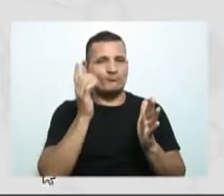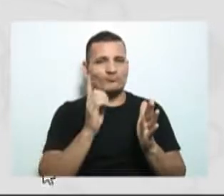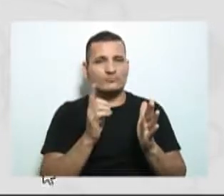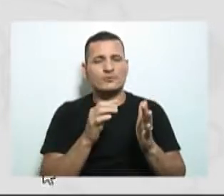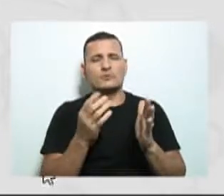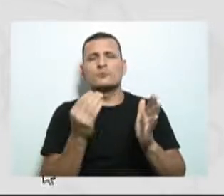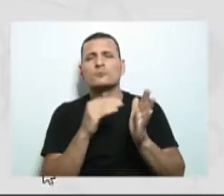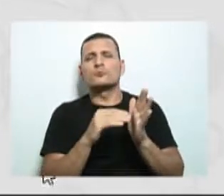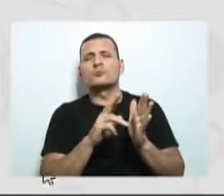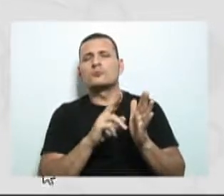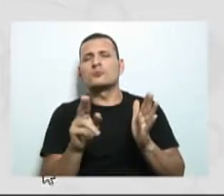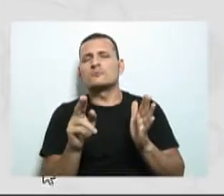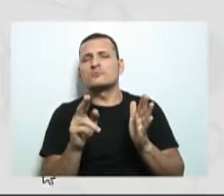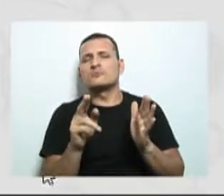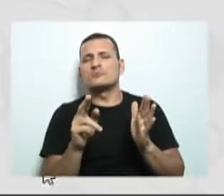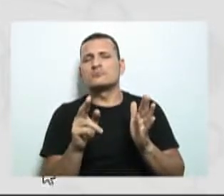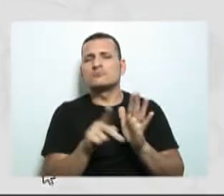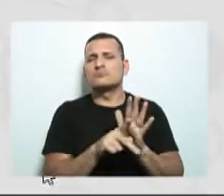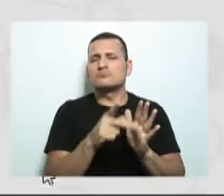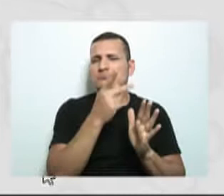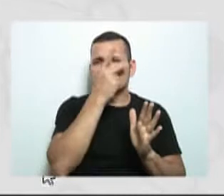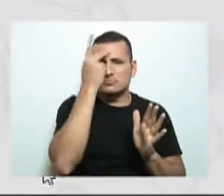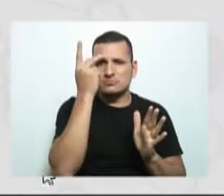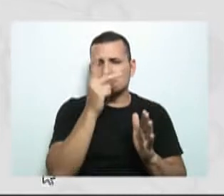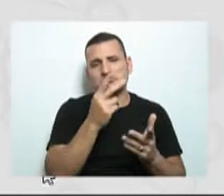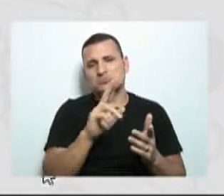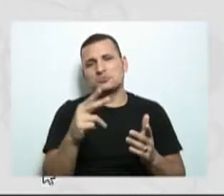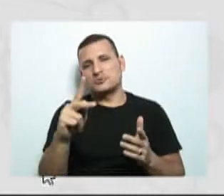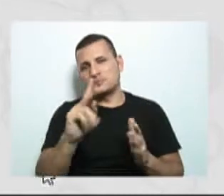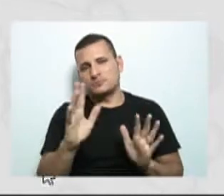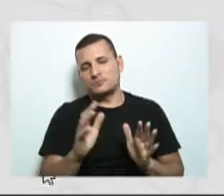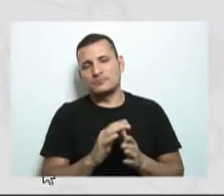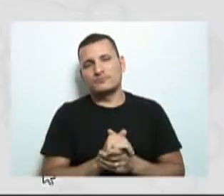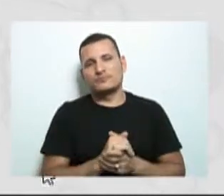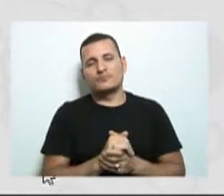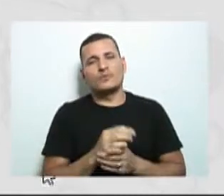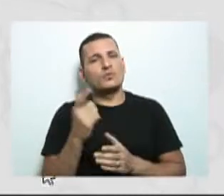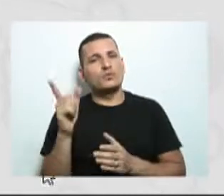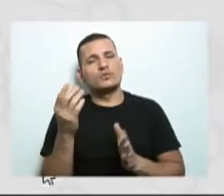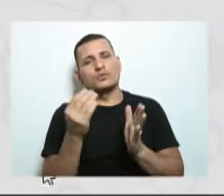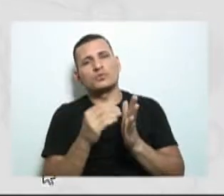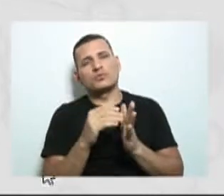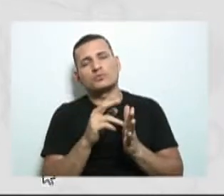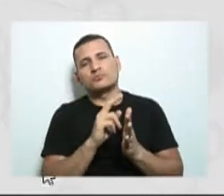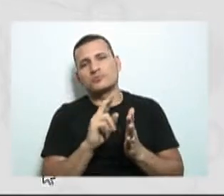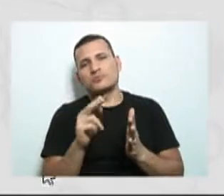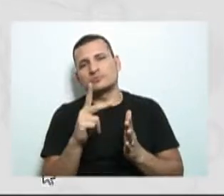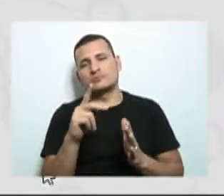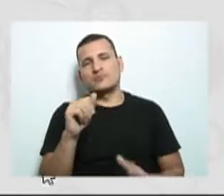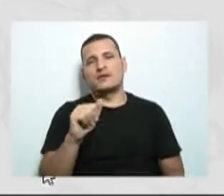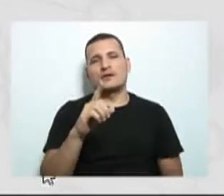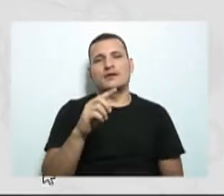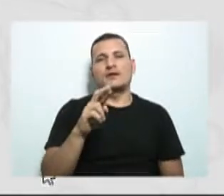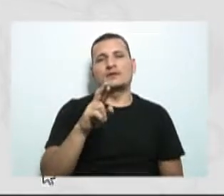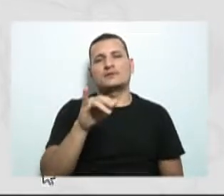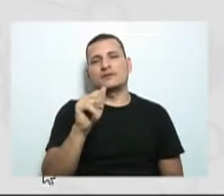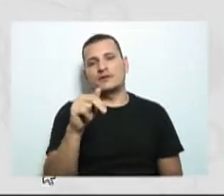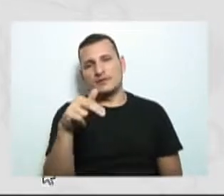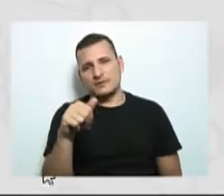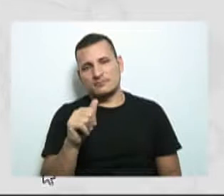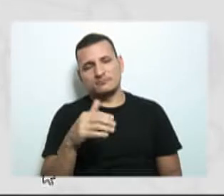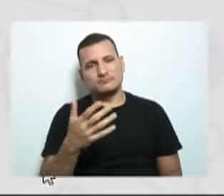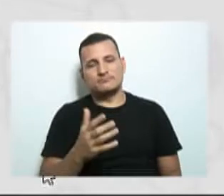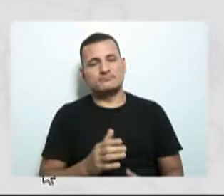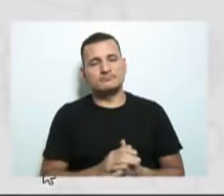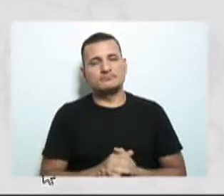do própria pessoa, ou seja, o seu nome. Outro escreveu o próprio nome, como a Adriana, que tá eu li certo. aqui, né? Então,